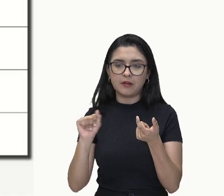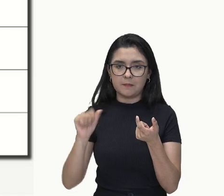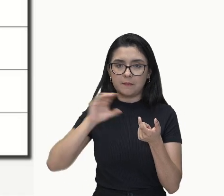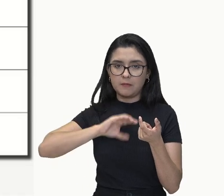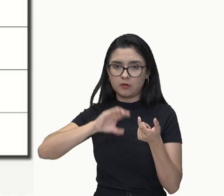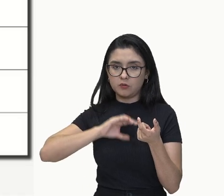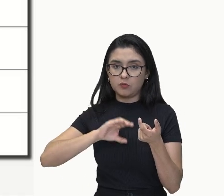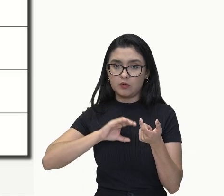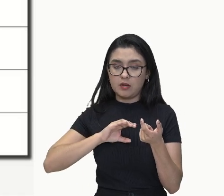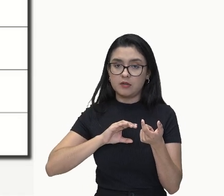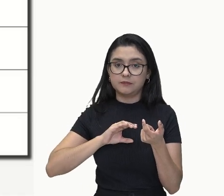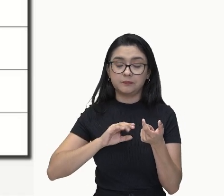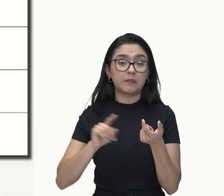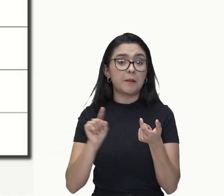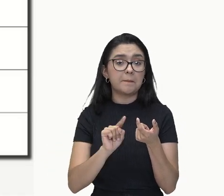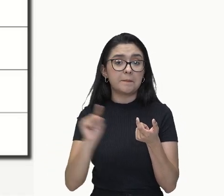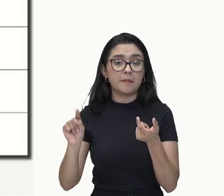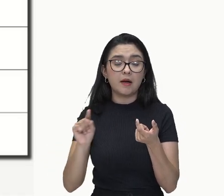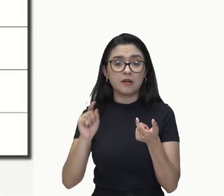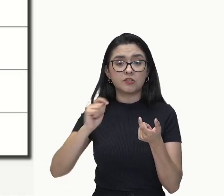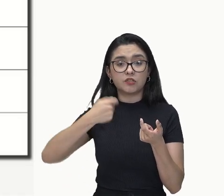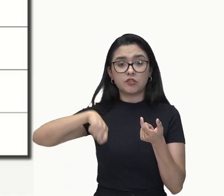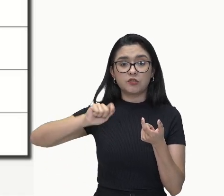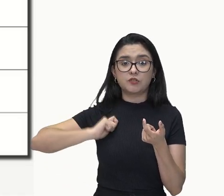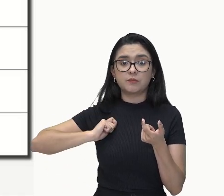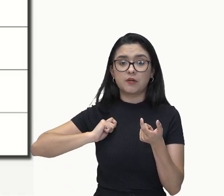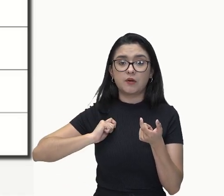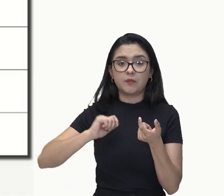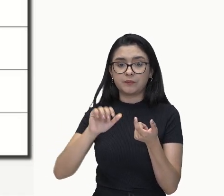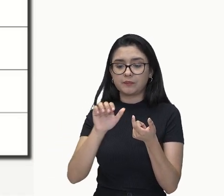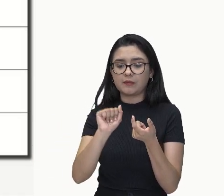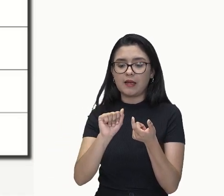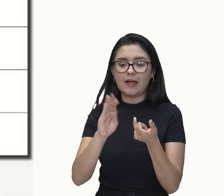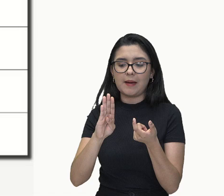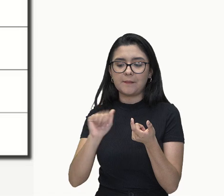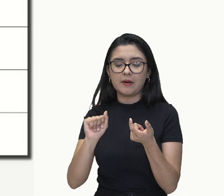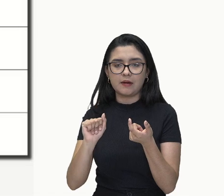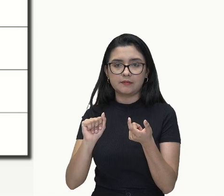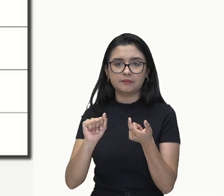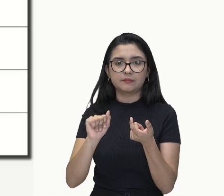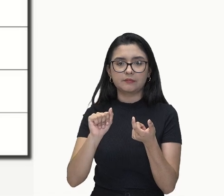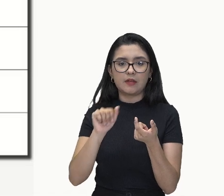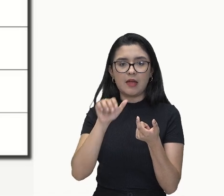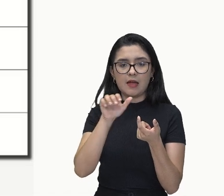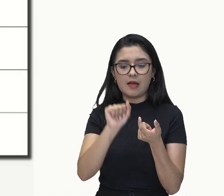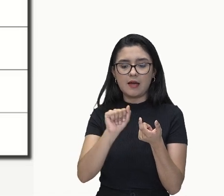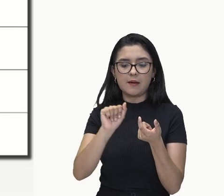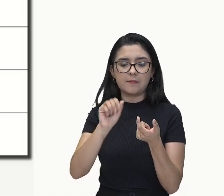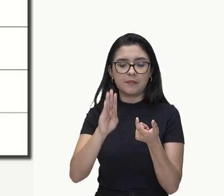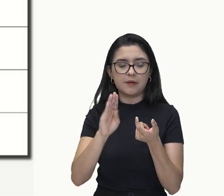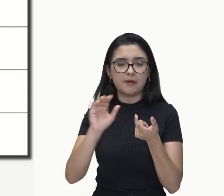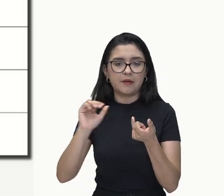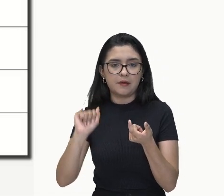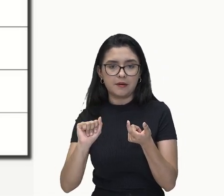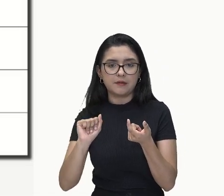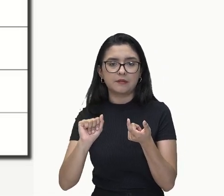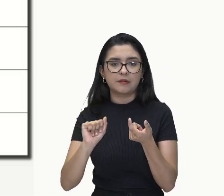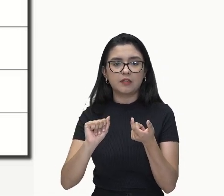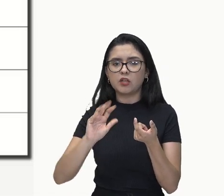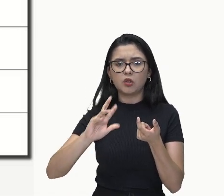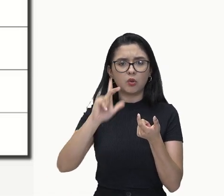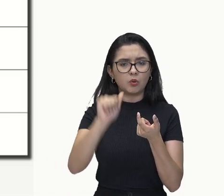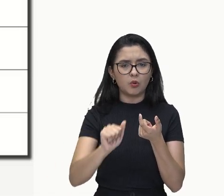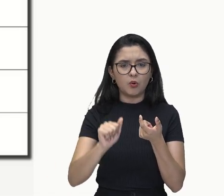na língua espanhola, vai virar isso aqui, ó. Aba, A-B-A. E aí o ABA é em todos, né?